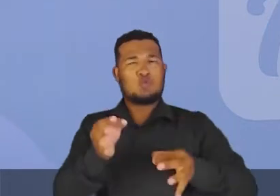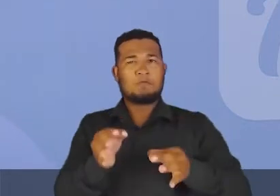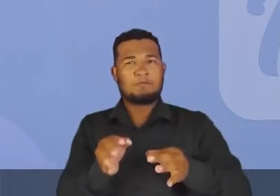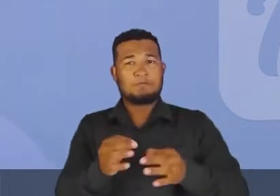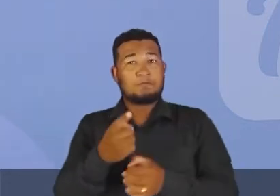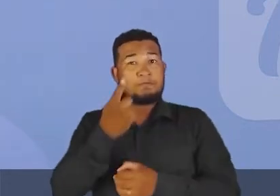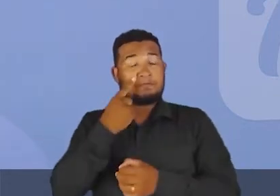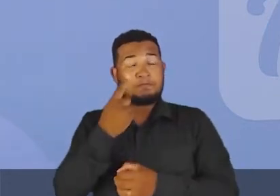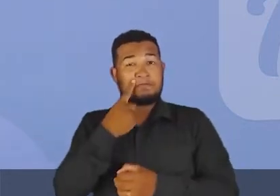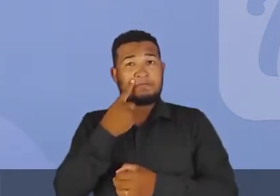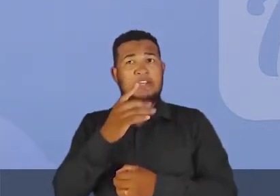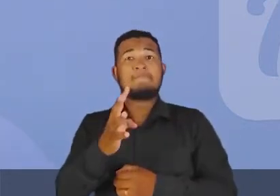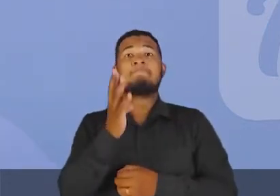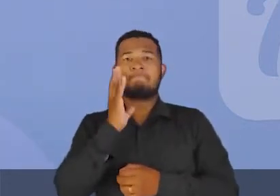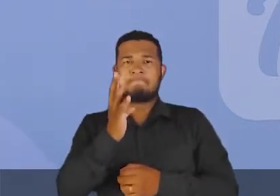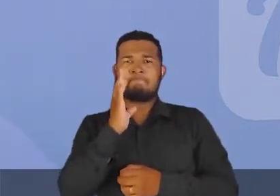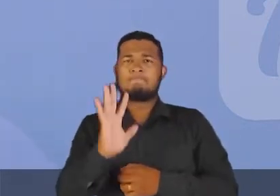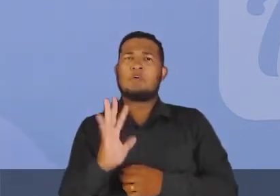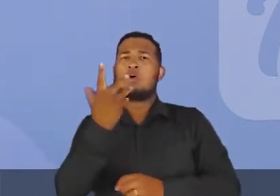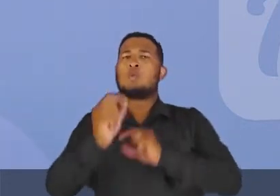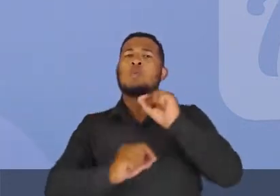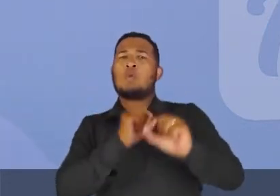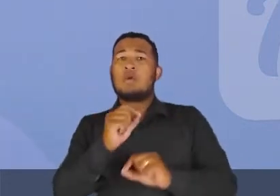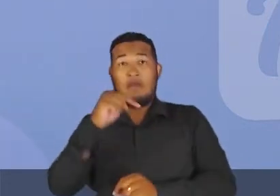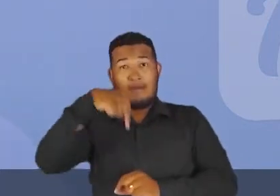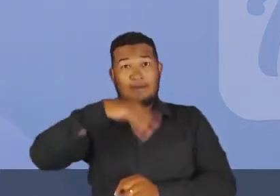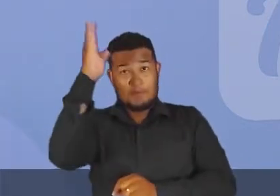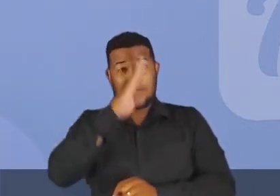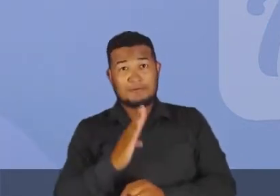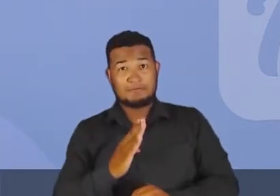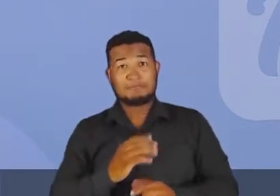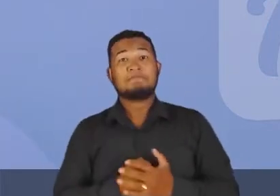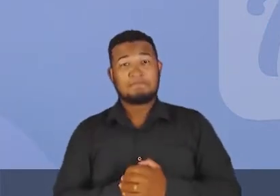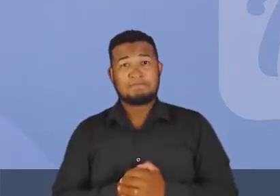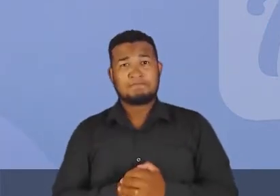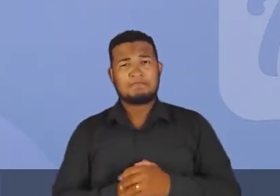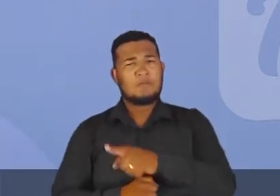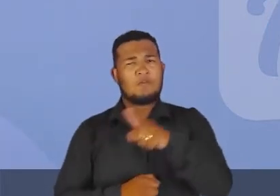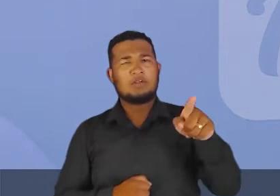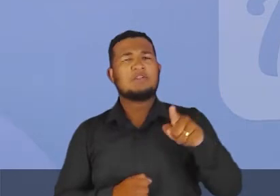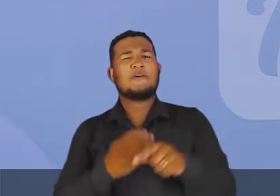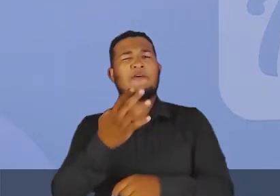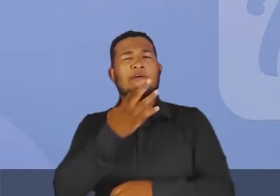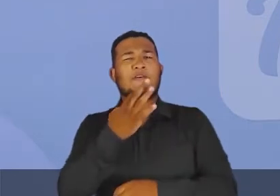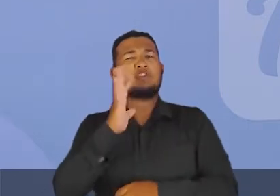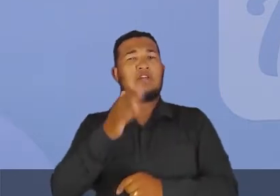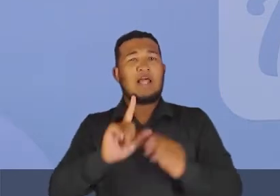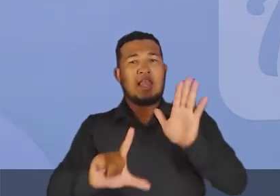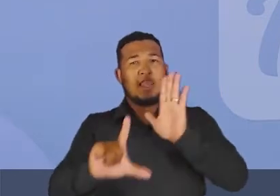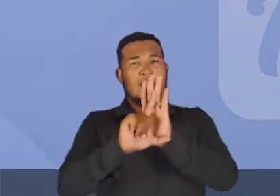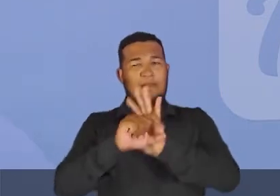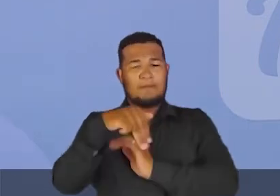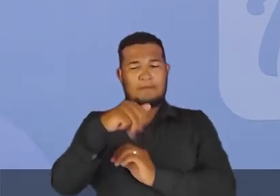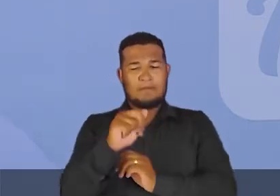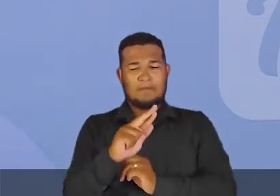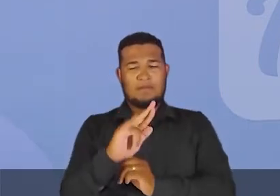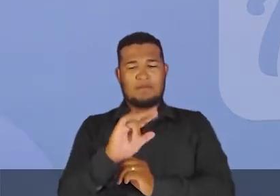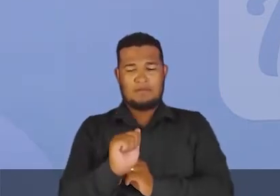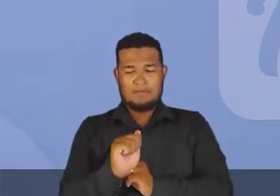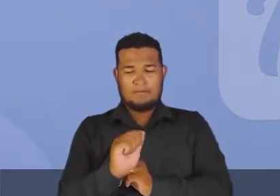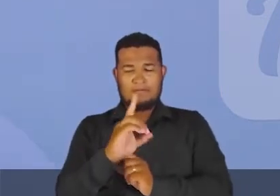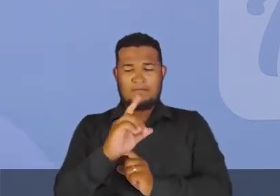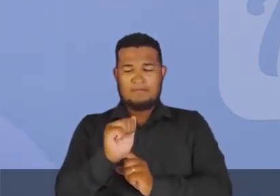exemplo muito bacana disso aconteceu aqui no Brasil. Vocês todos já ouviram falar da Lei Maria da Penha,